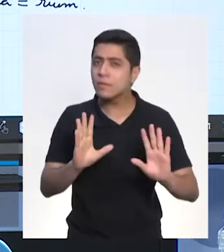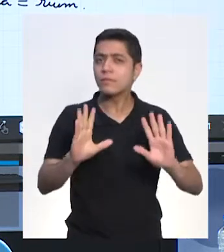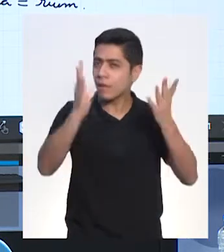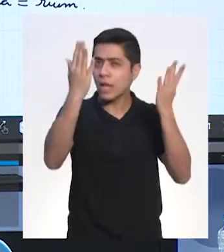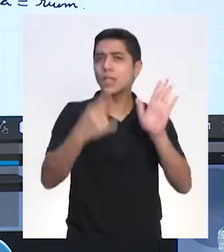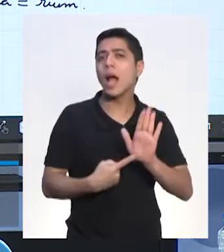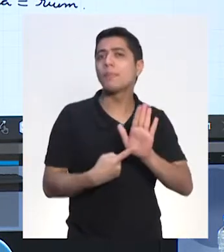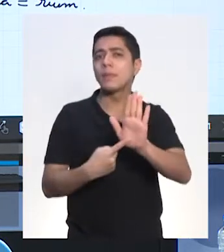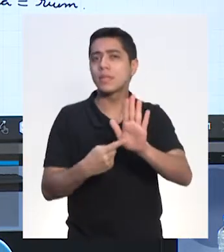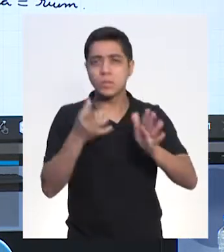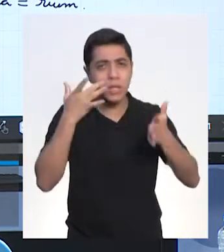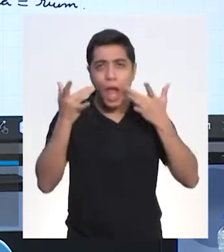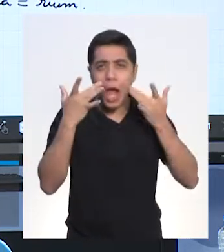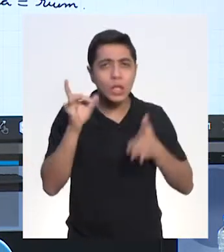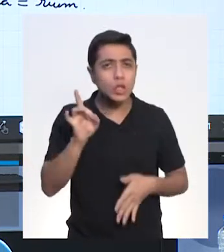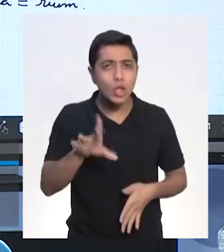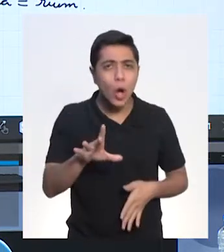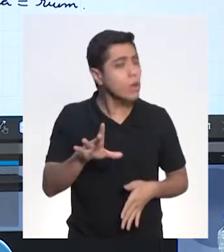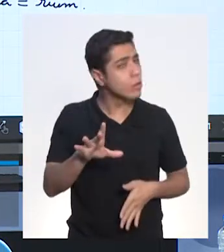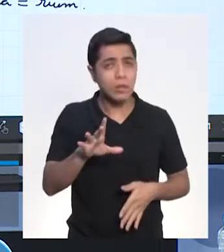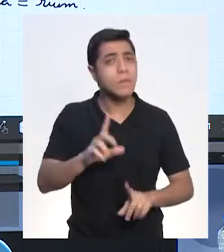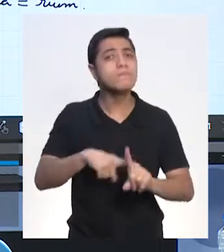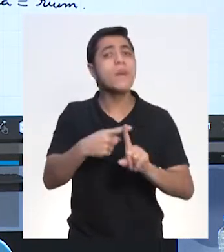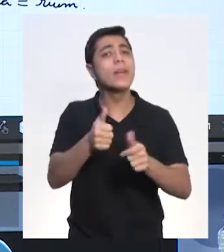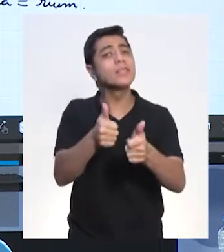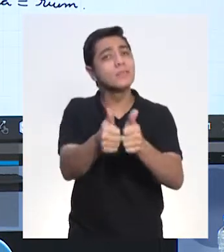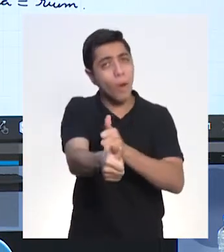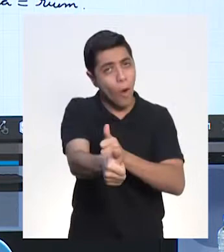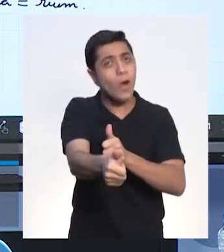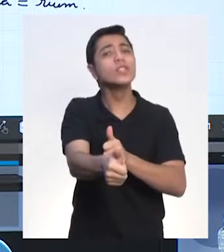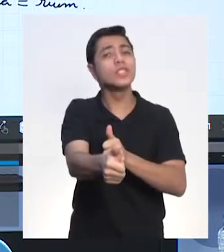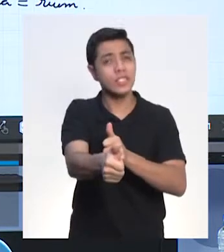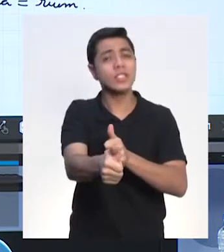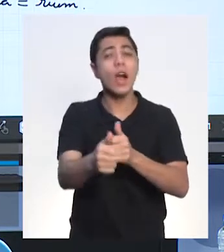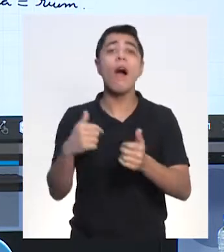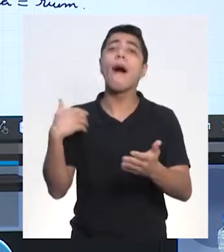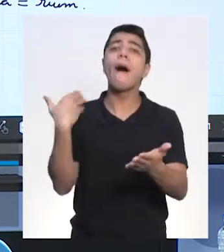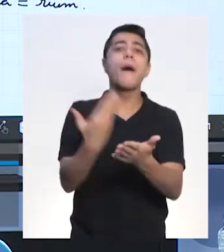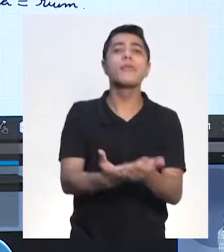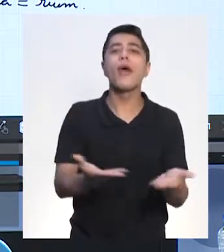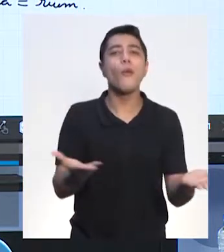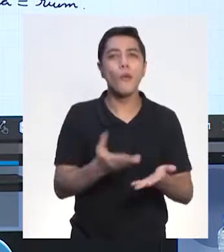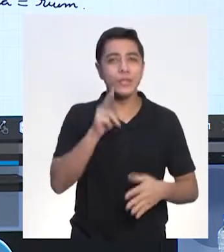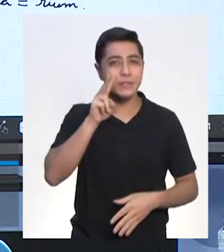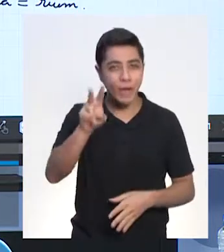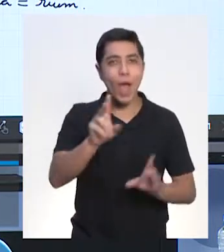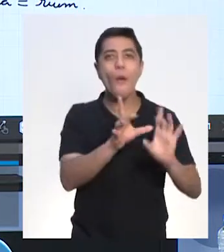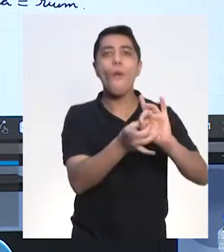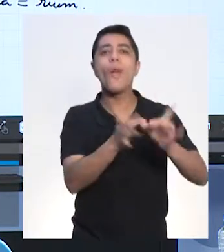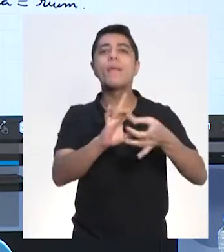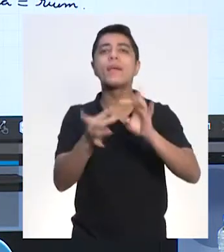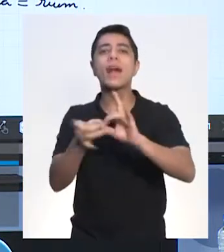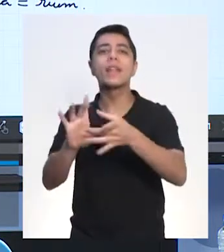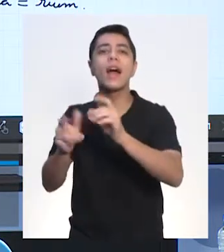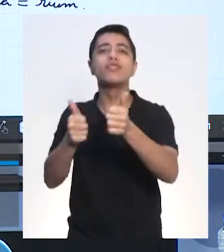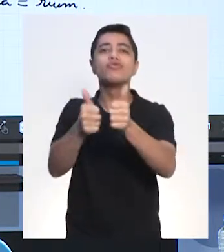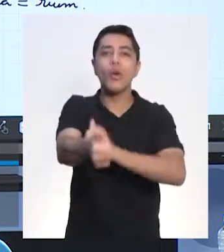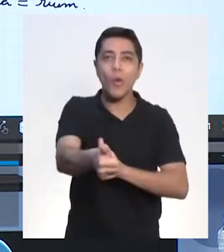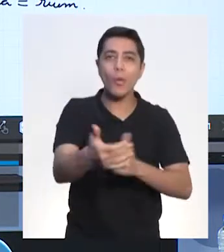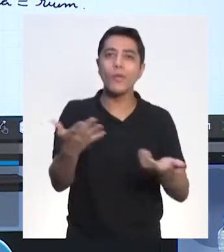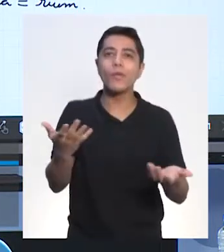esportes. Até hoje, a maioria dos jogos, né, olímpicos que a gente vê, arremesso de martelo, arremesso de disco, salto com vara, salto em